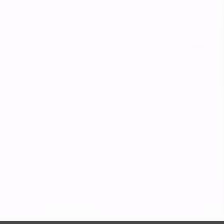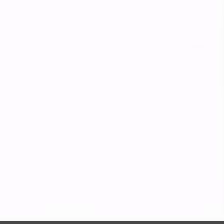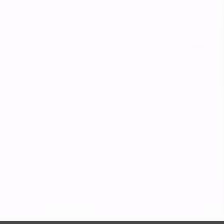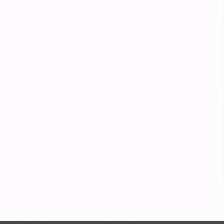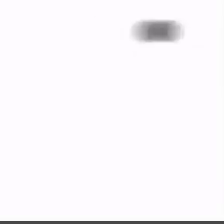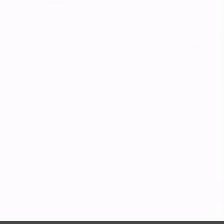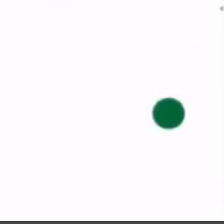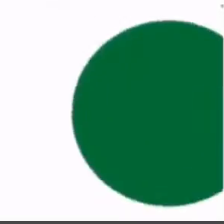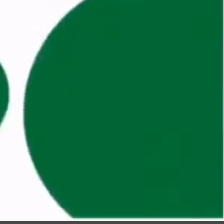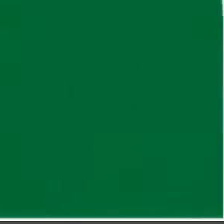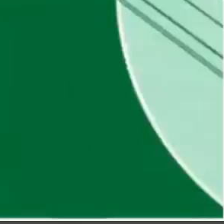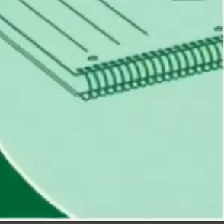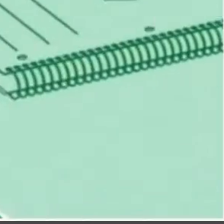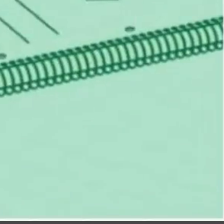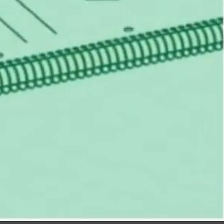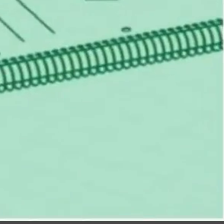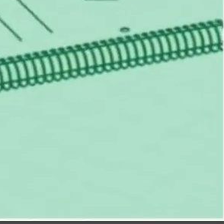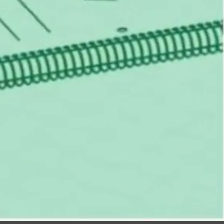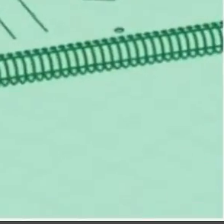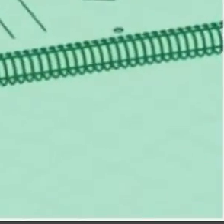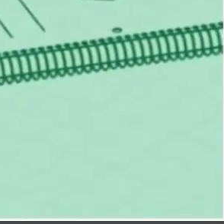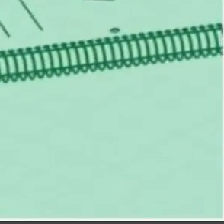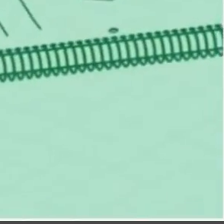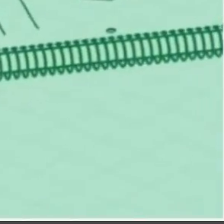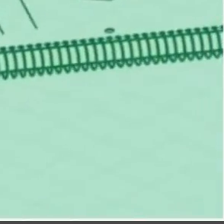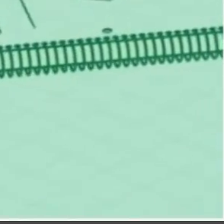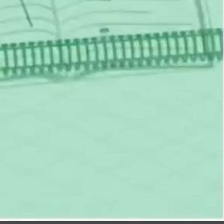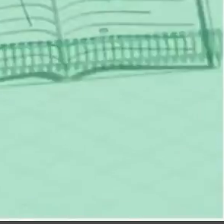aí o